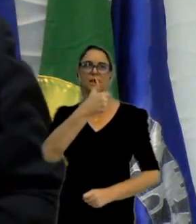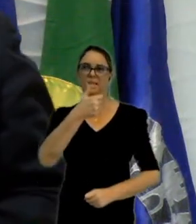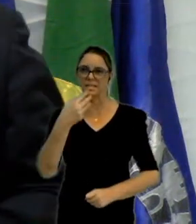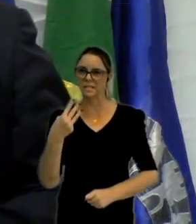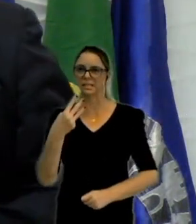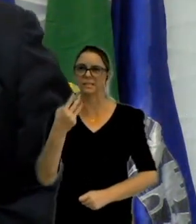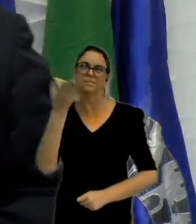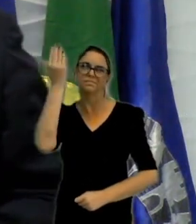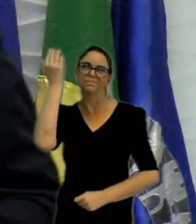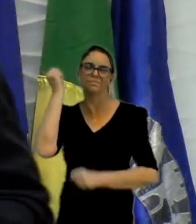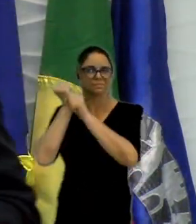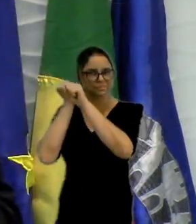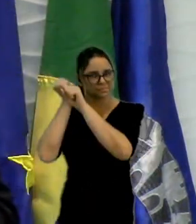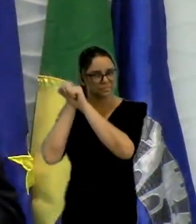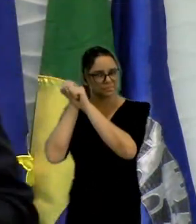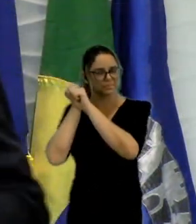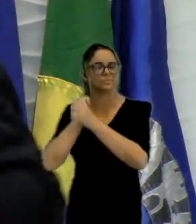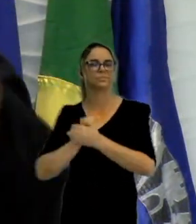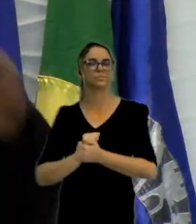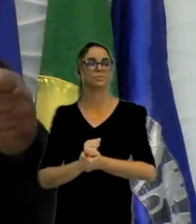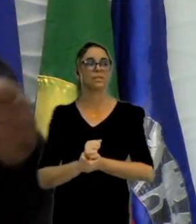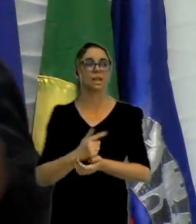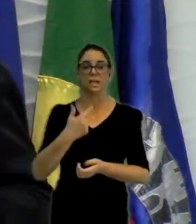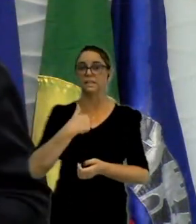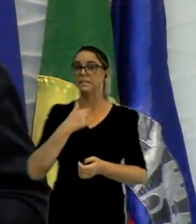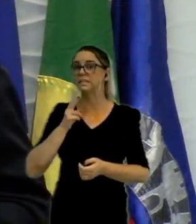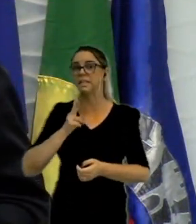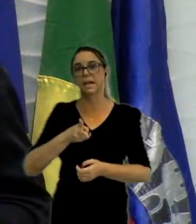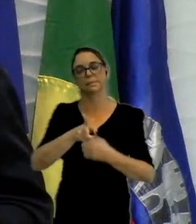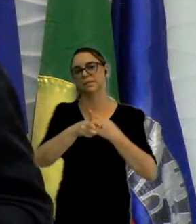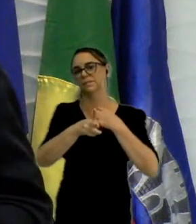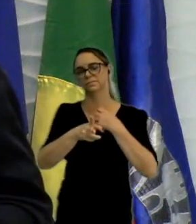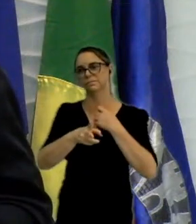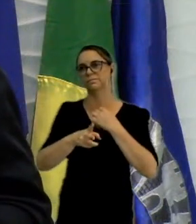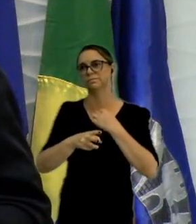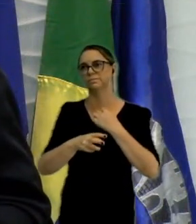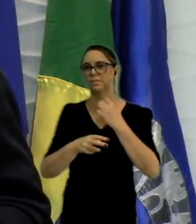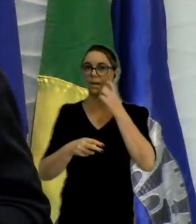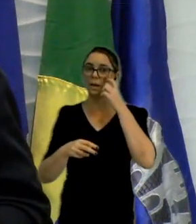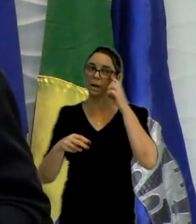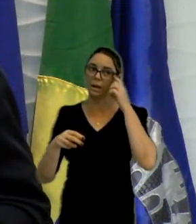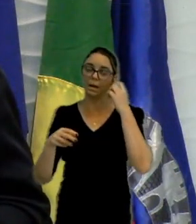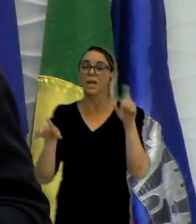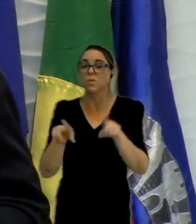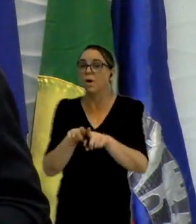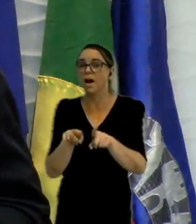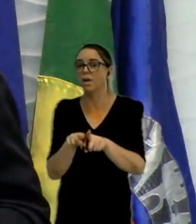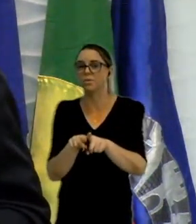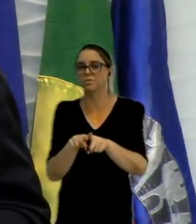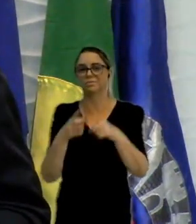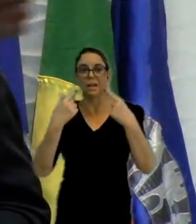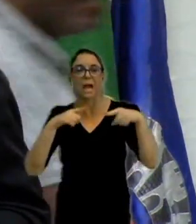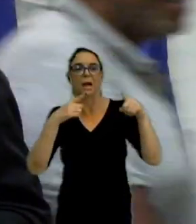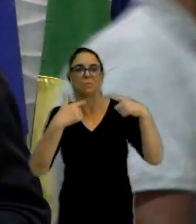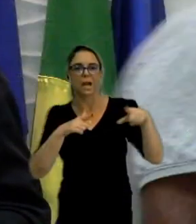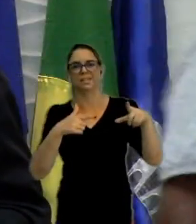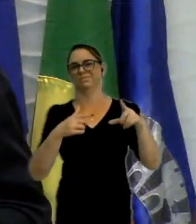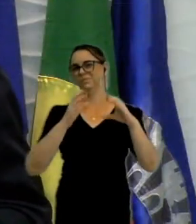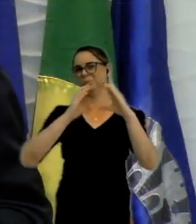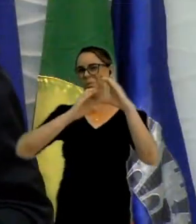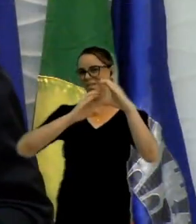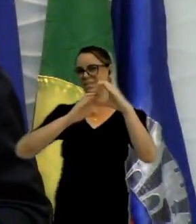2013 eu entrei nessa casa. E sempre a mesma coisa, reclamações sobre a